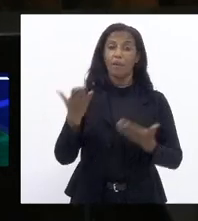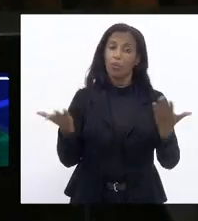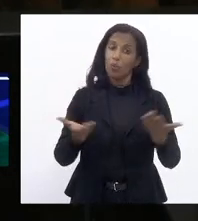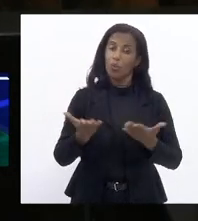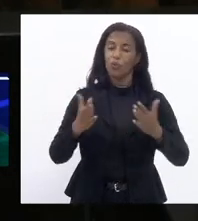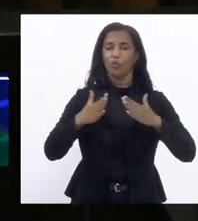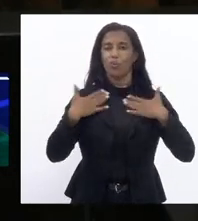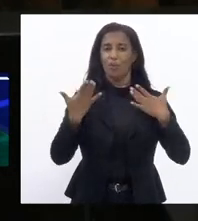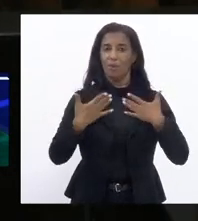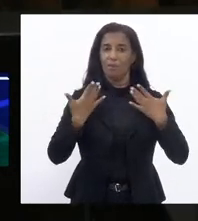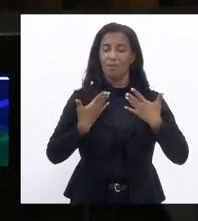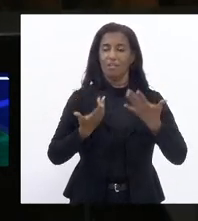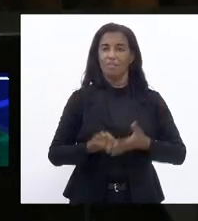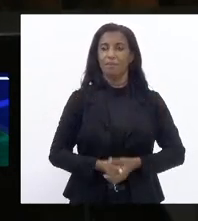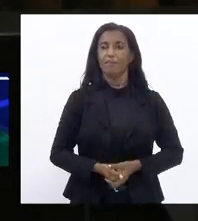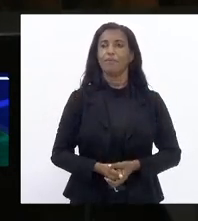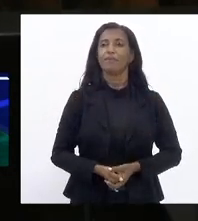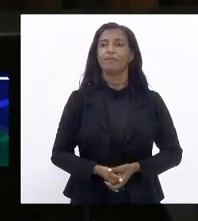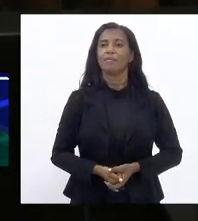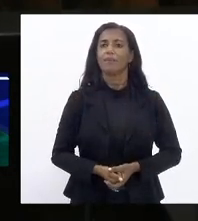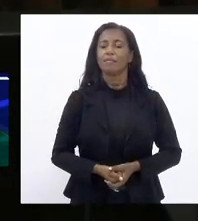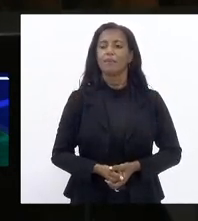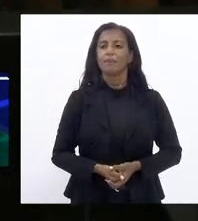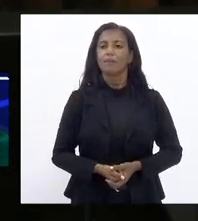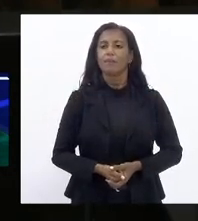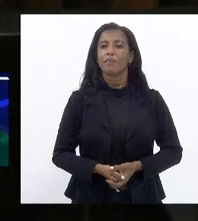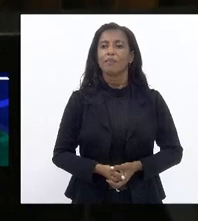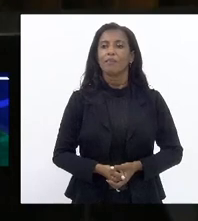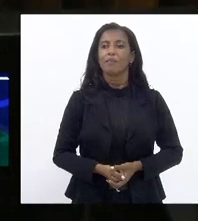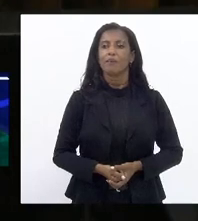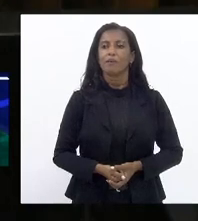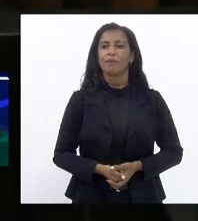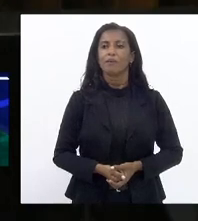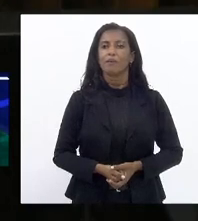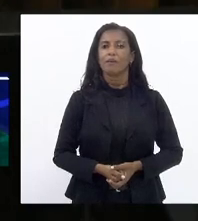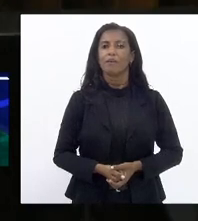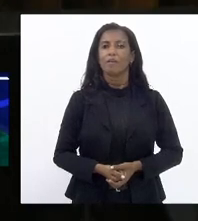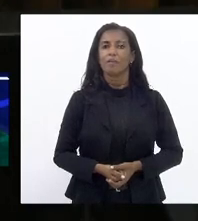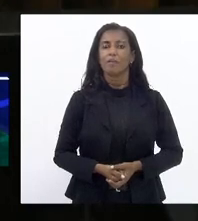com alegria que houve a posse